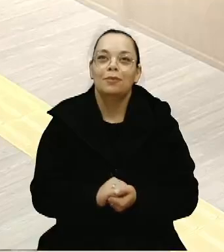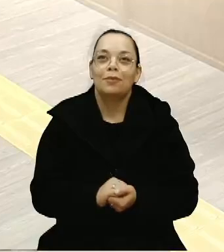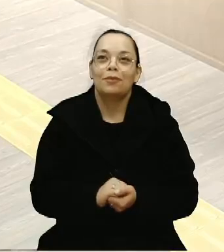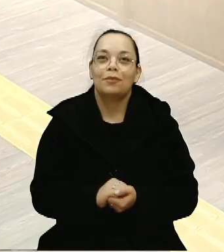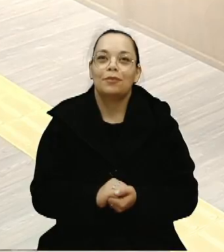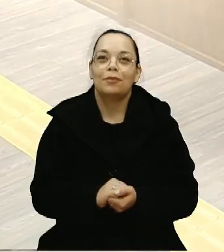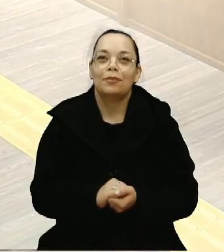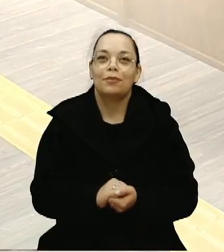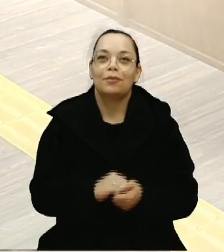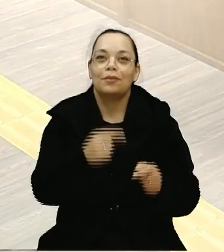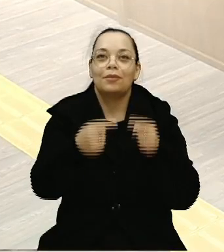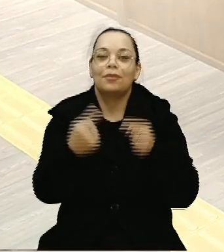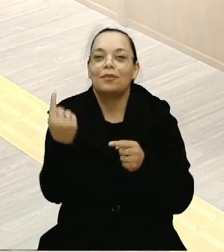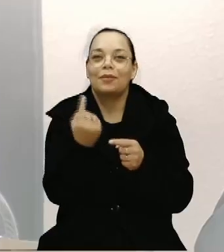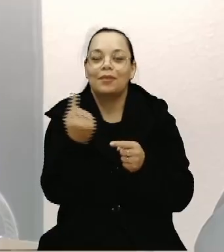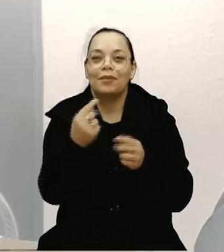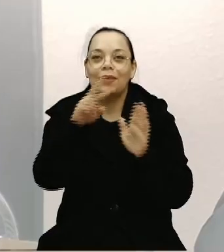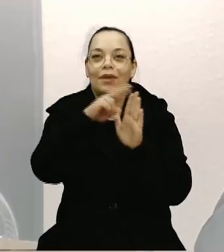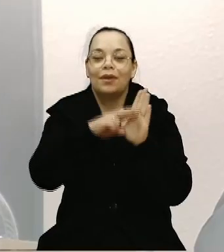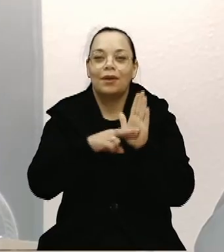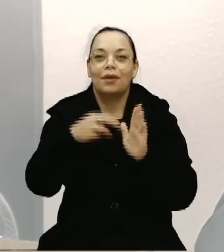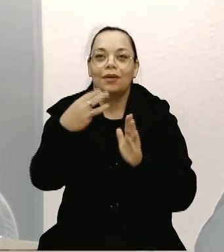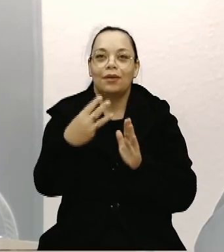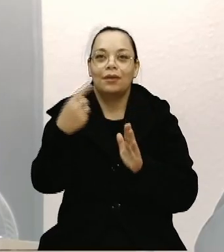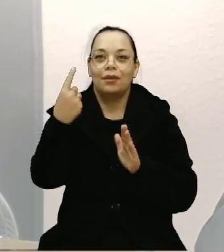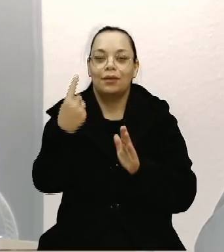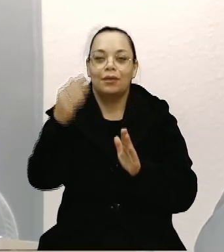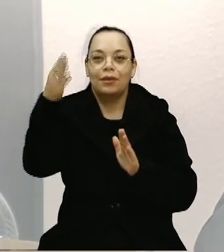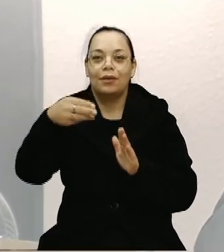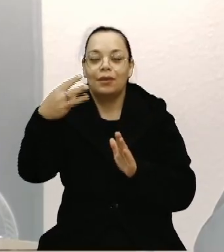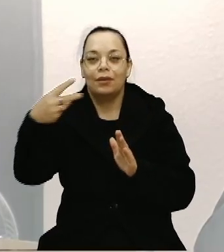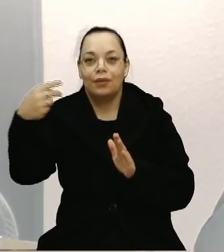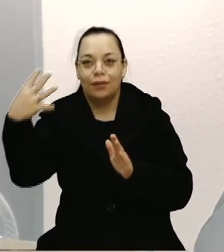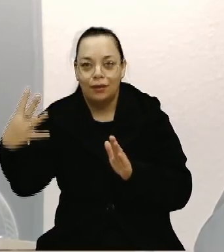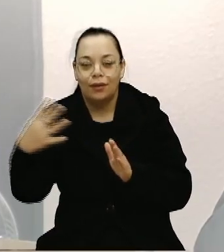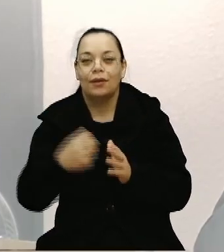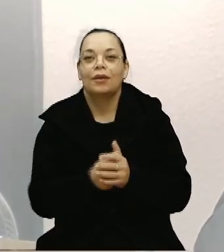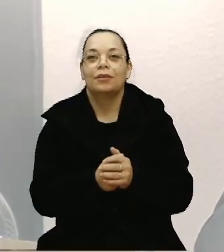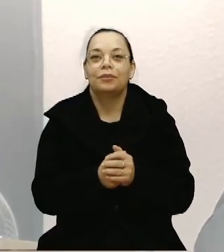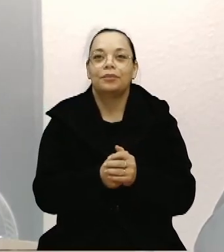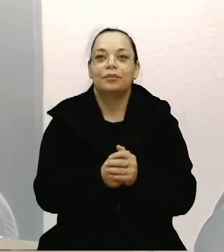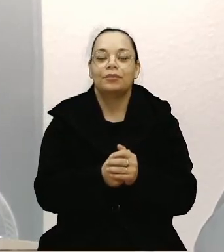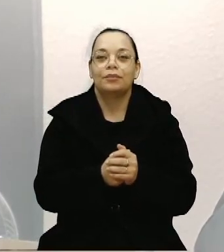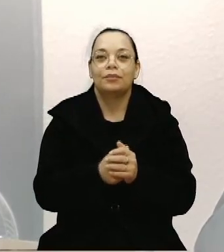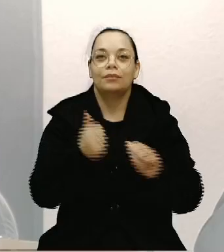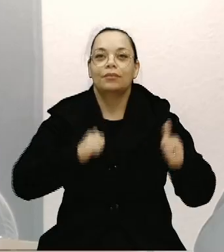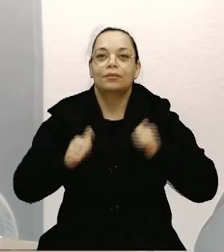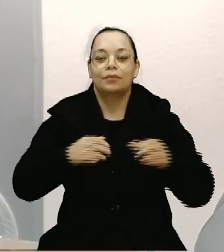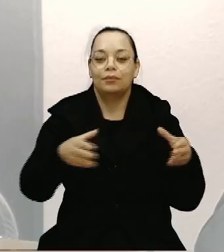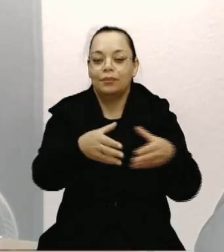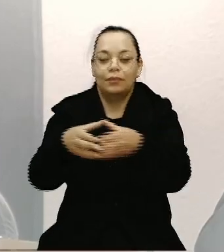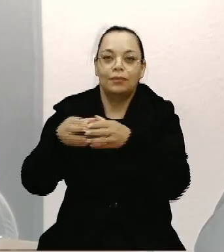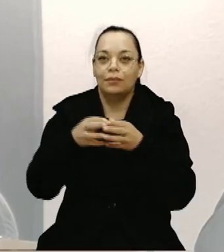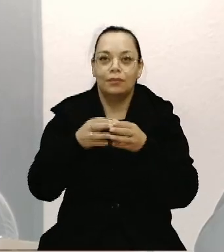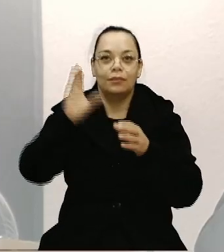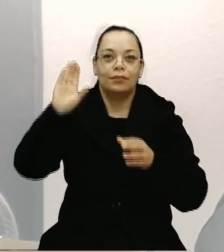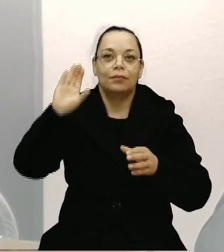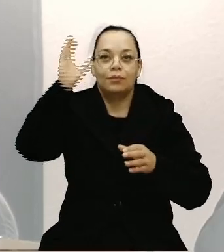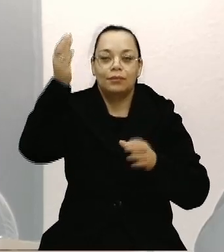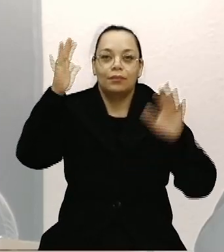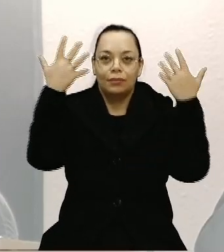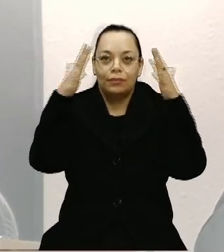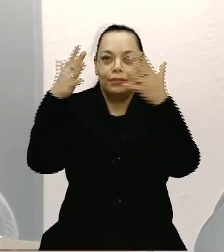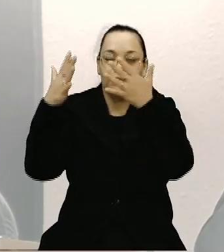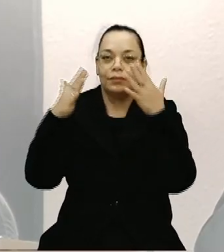Em discussão única e votação, requerimento número 31/2024, de autoria coletiva, que requer a realização de